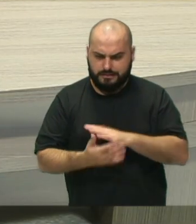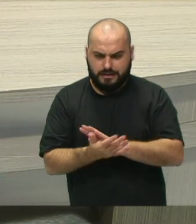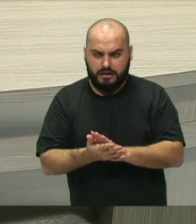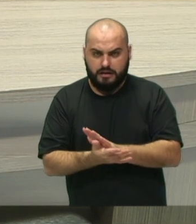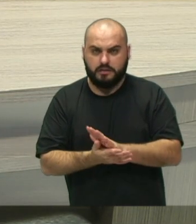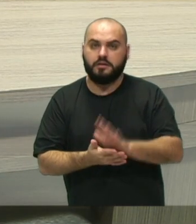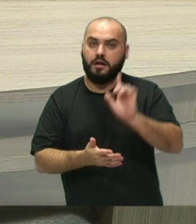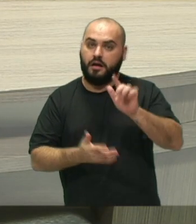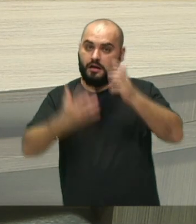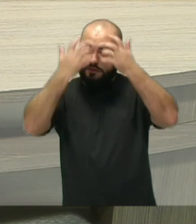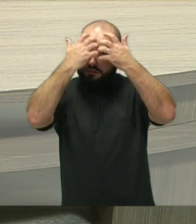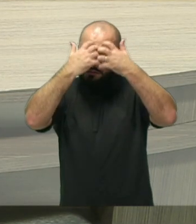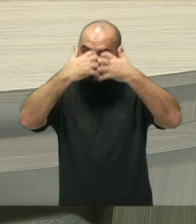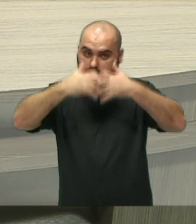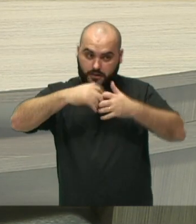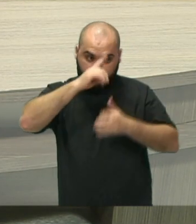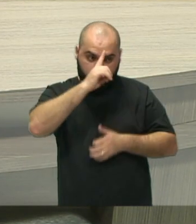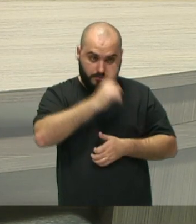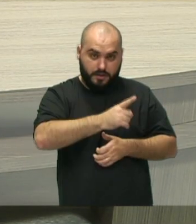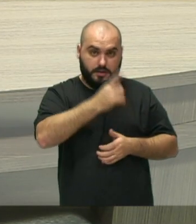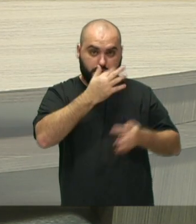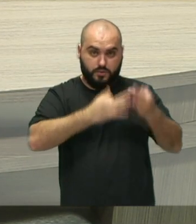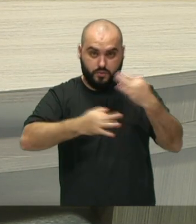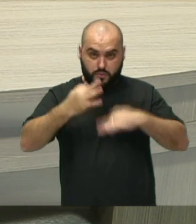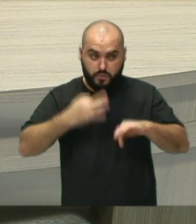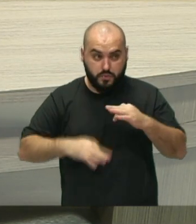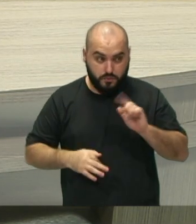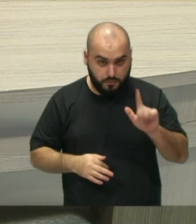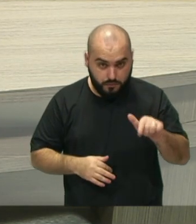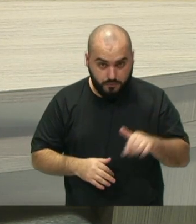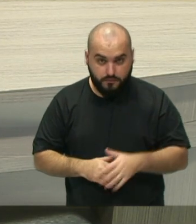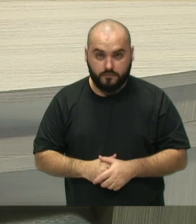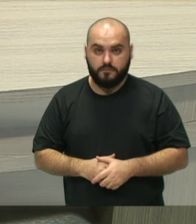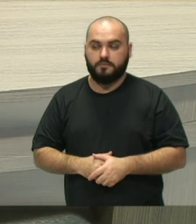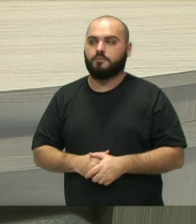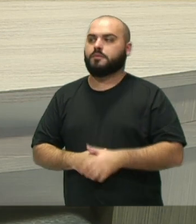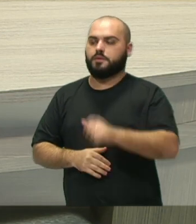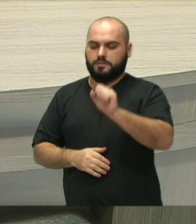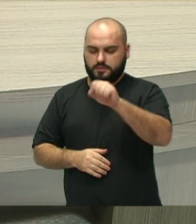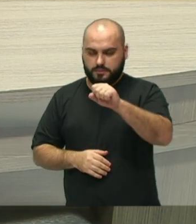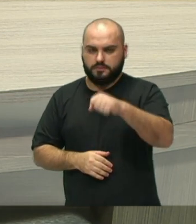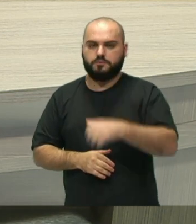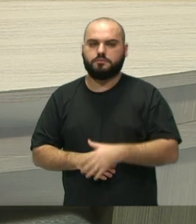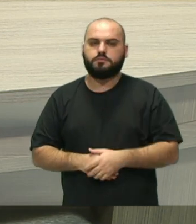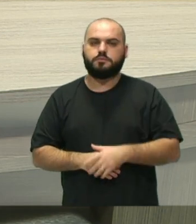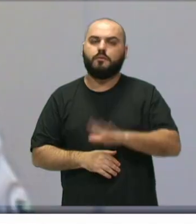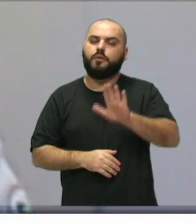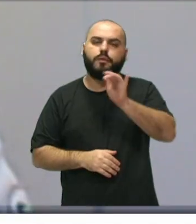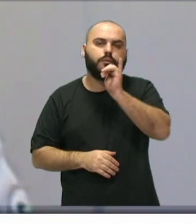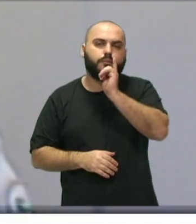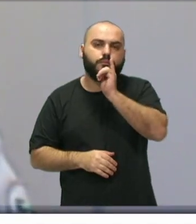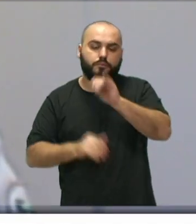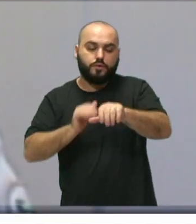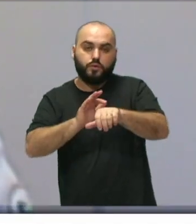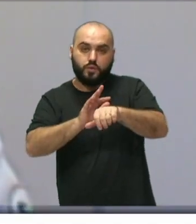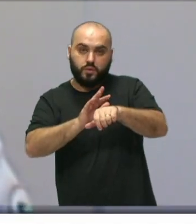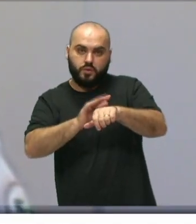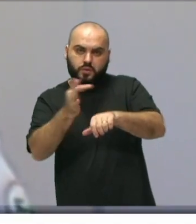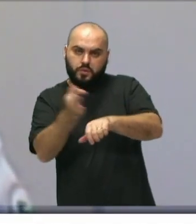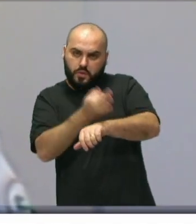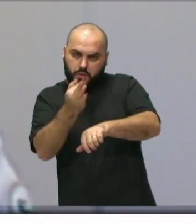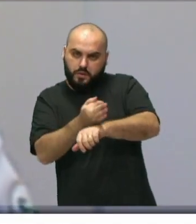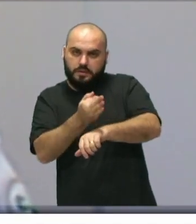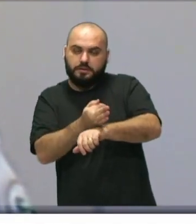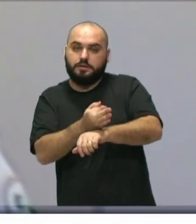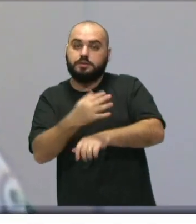esquelético, mas sim isso, cerebral, neural. Sempre que a gente fala em dor, Elisa, a gente tem que pensar que a